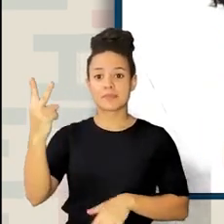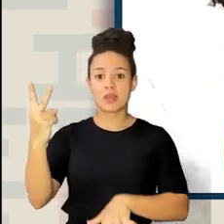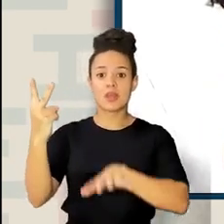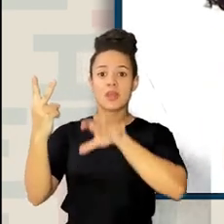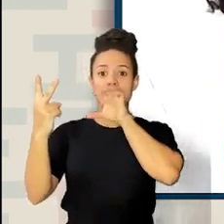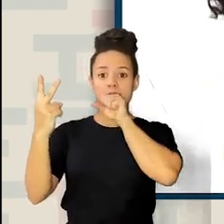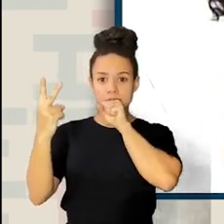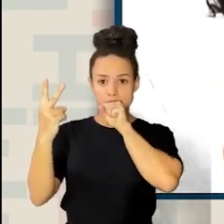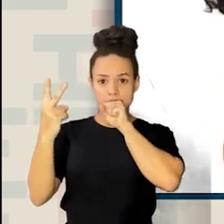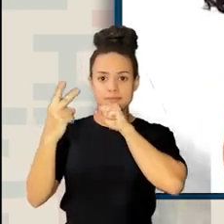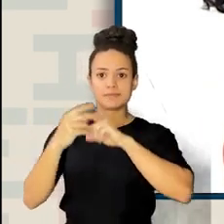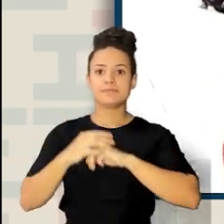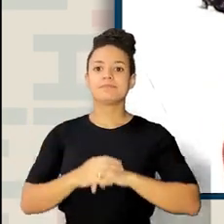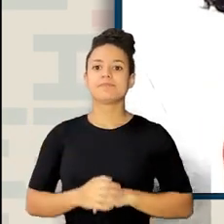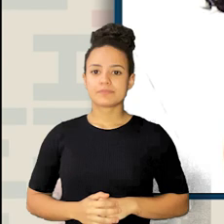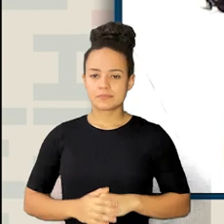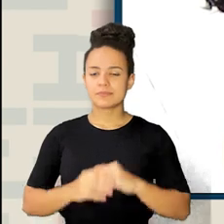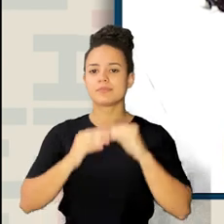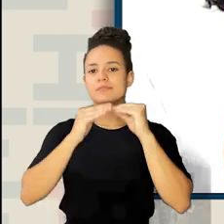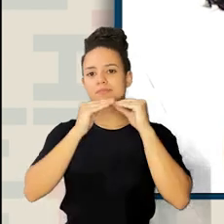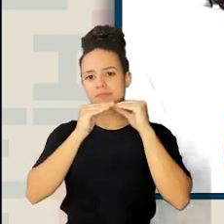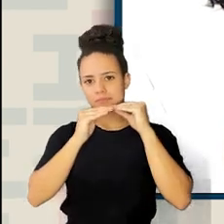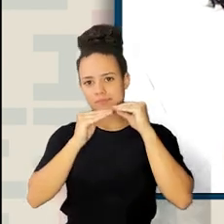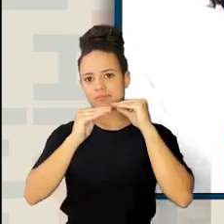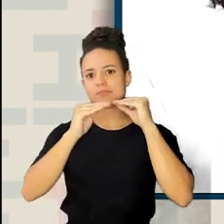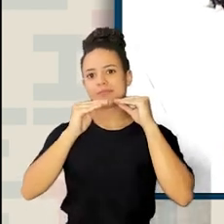1, 2.